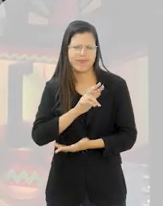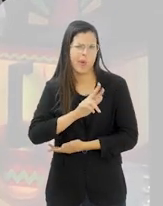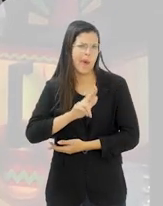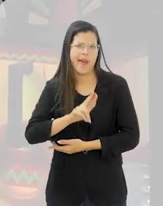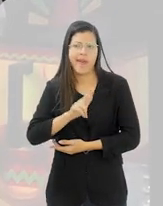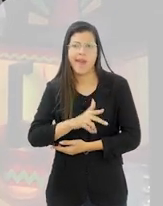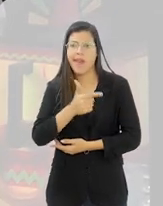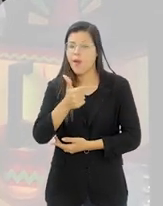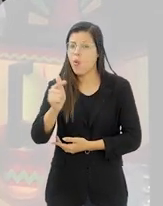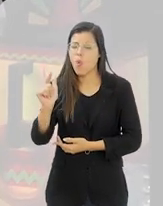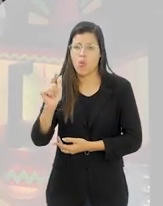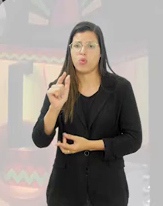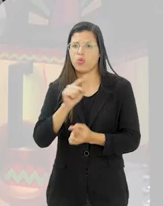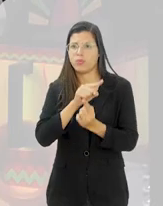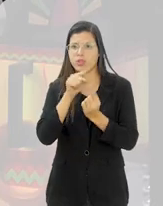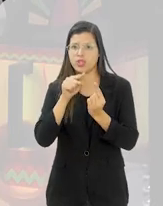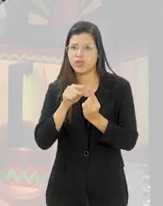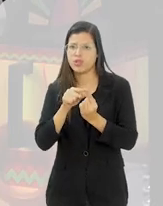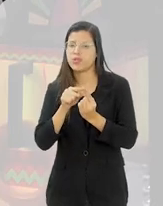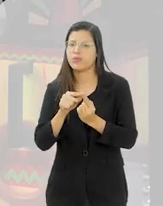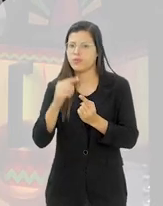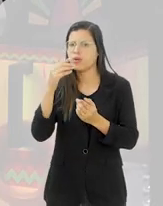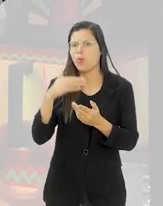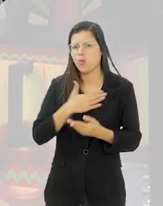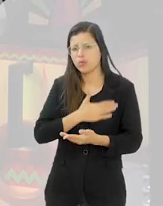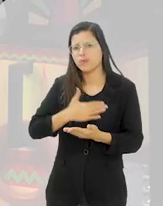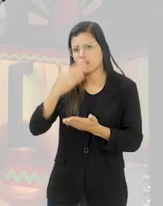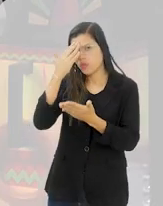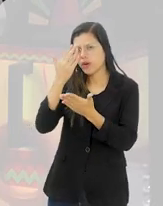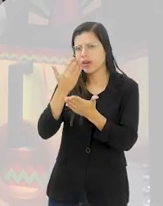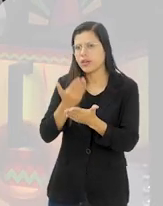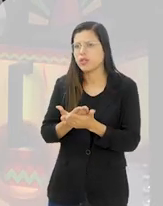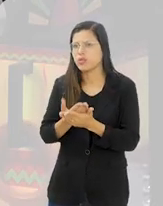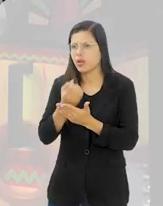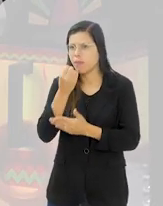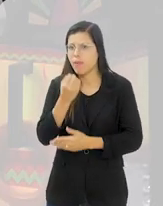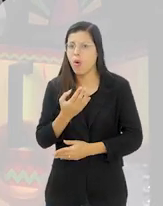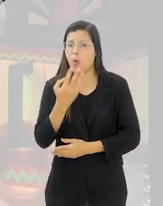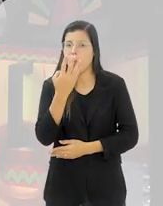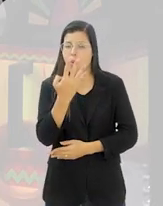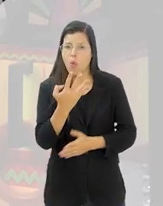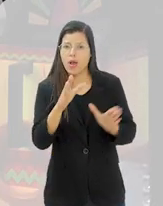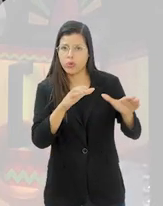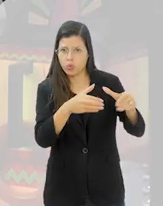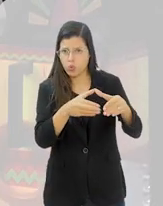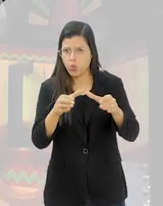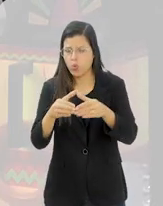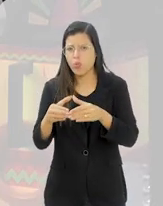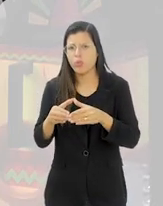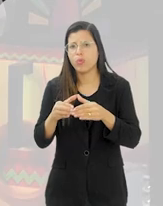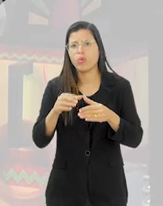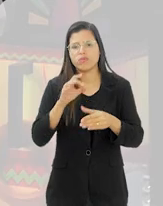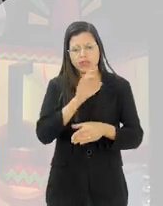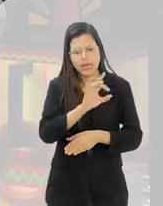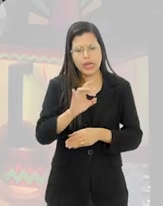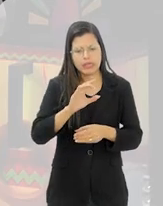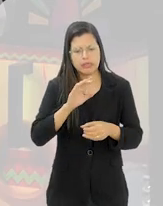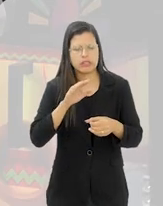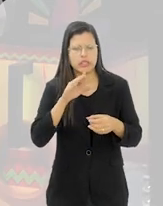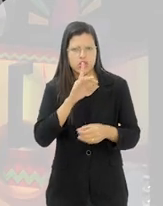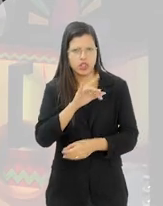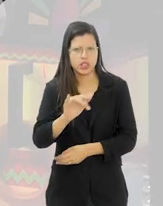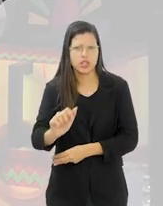seja qualquer coisa, é outra finalidade, né? Então eu gostei muito, eu acredito que vai dar certo, 4 escolas por noite é o suficiente, até